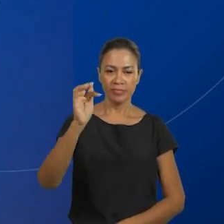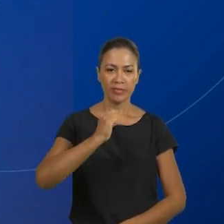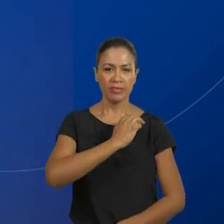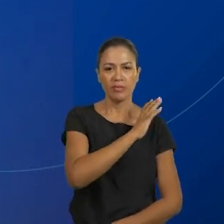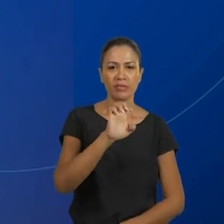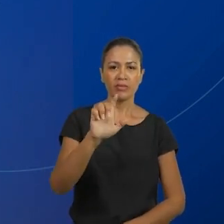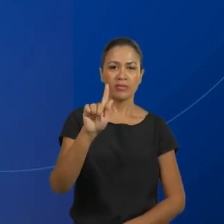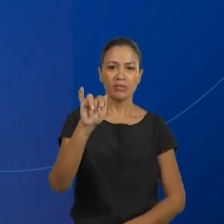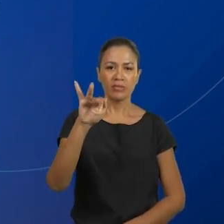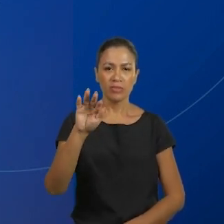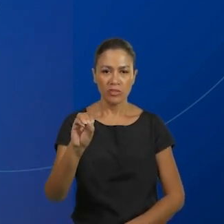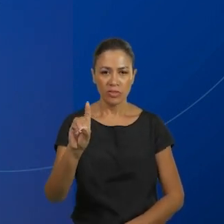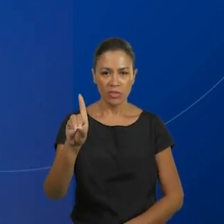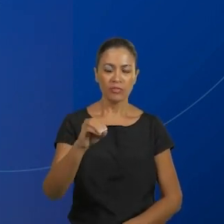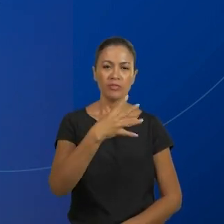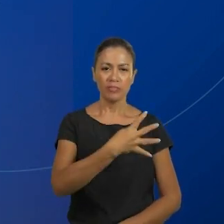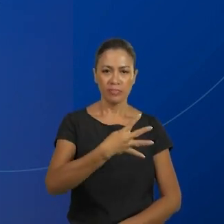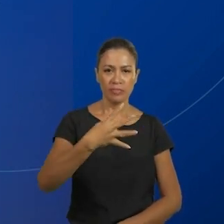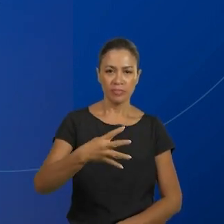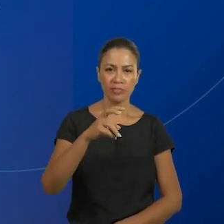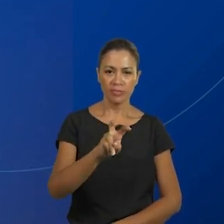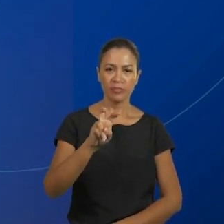deputado federal, Coronel Egídio,